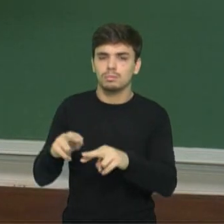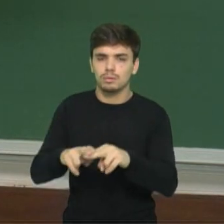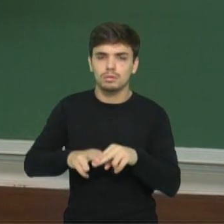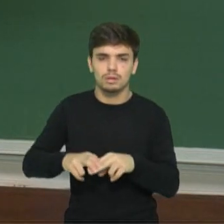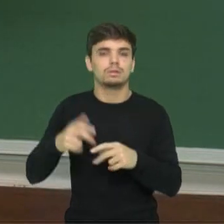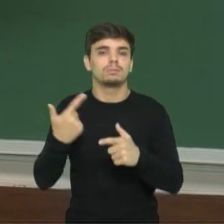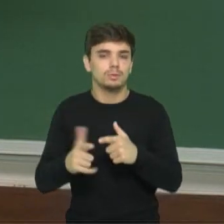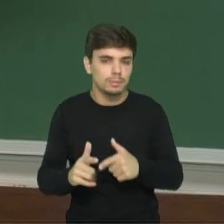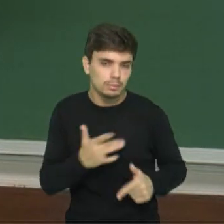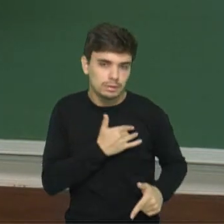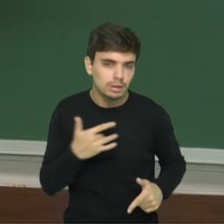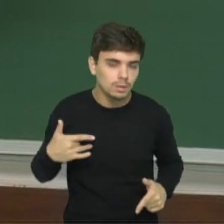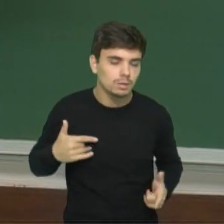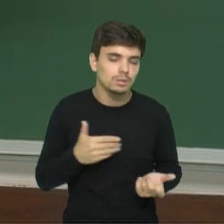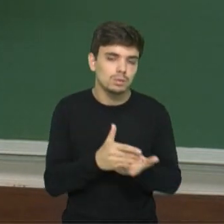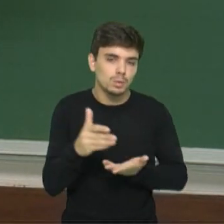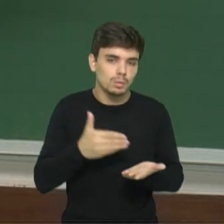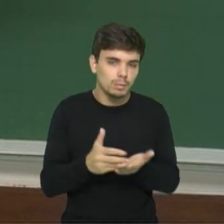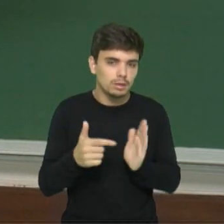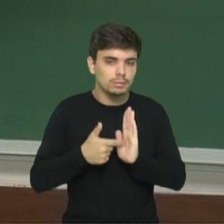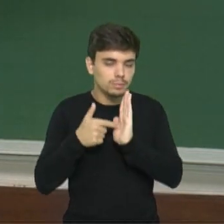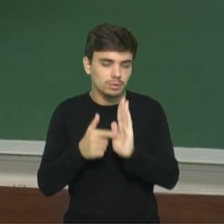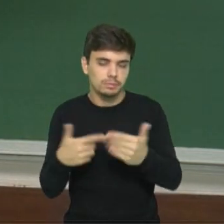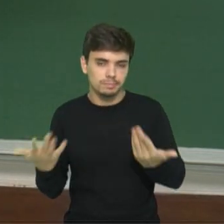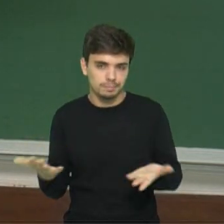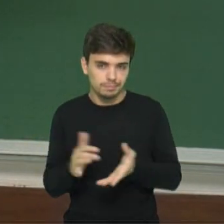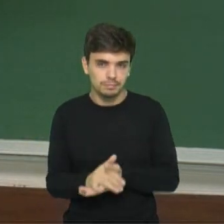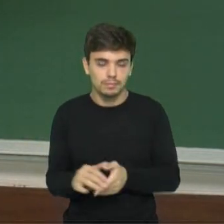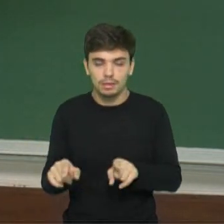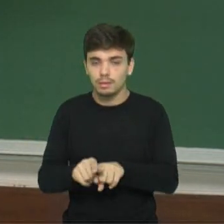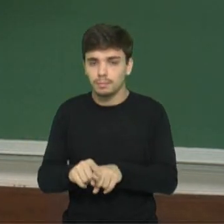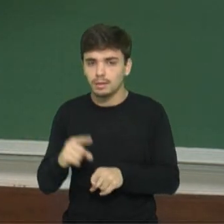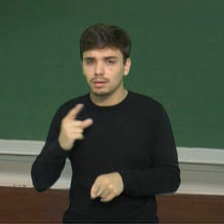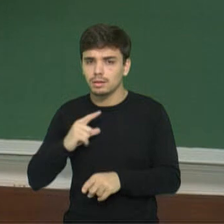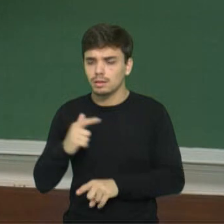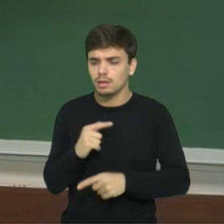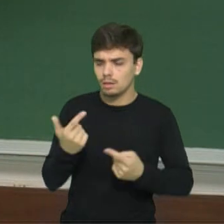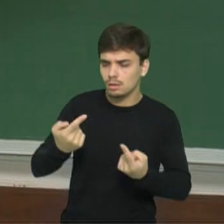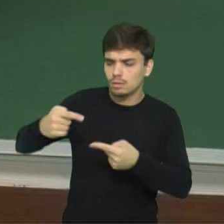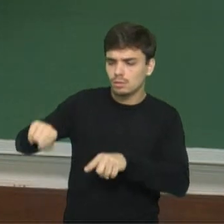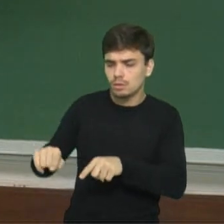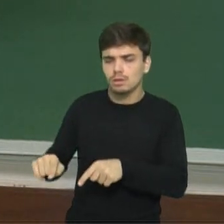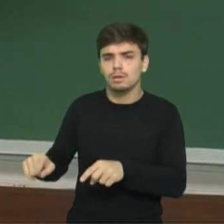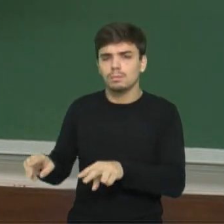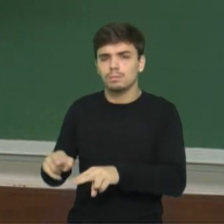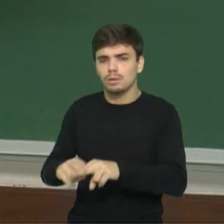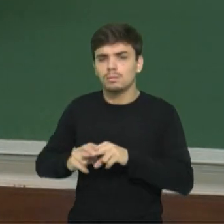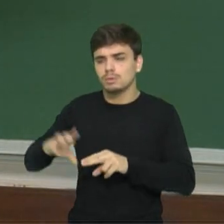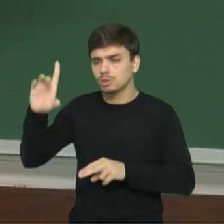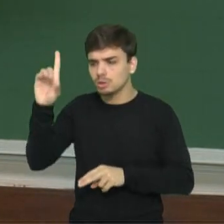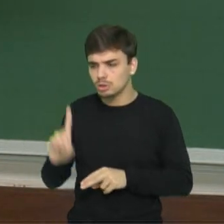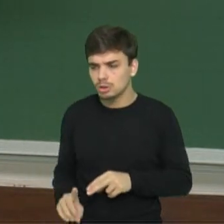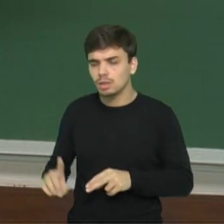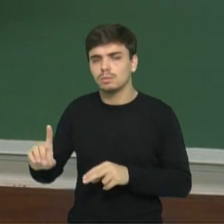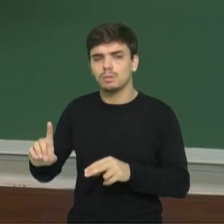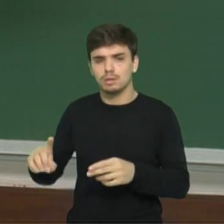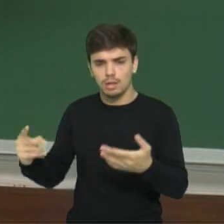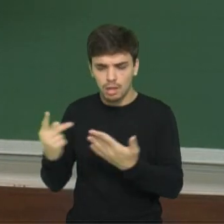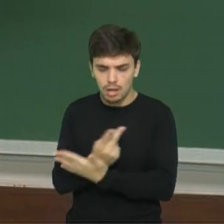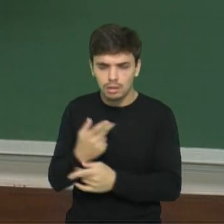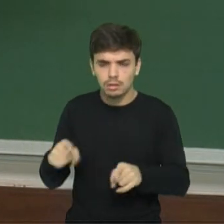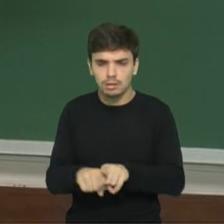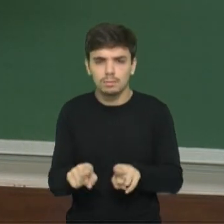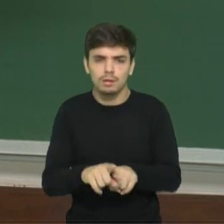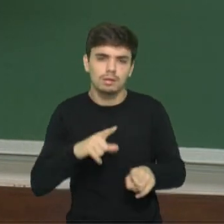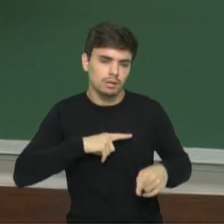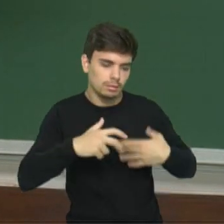de saúde, que começa a apresentar o Pinochet, né? E vai ser acusado aí de violações de direitos humanos, vai ser julgado pelos seus